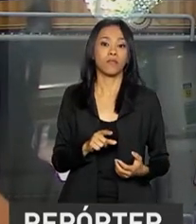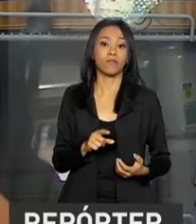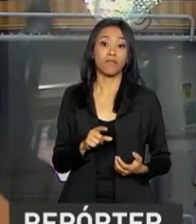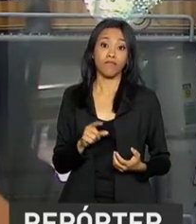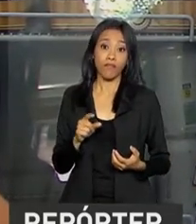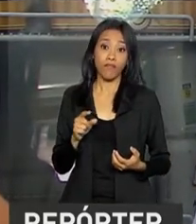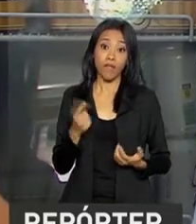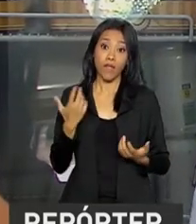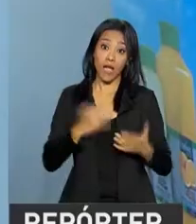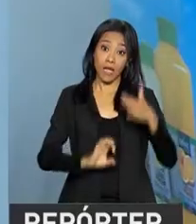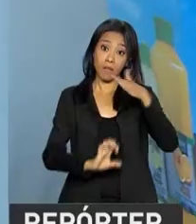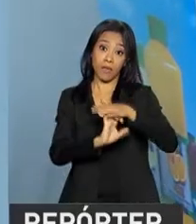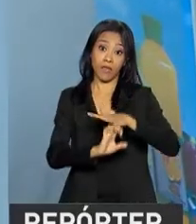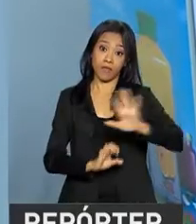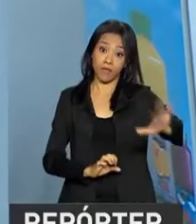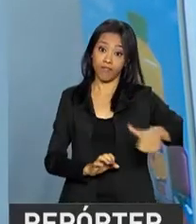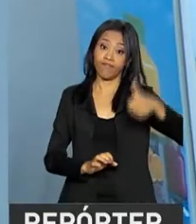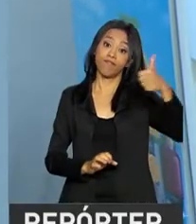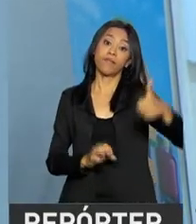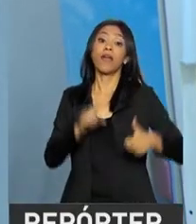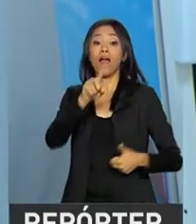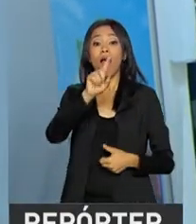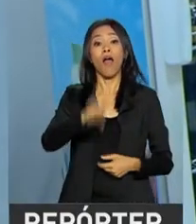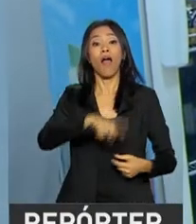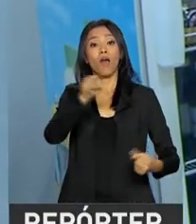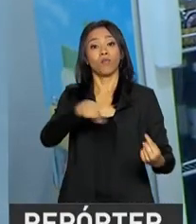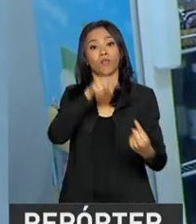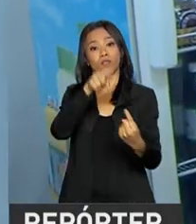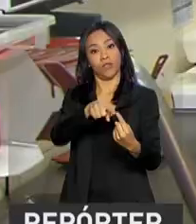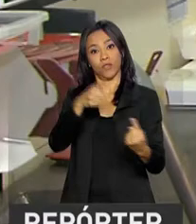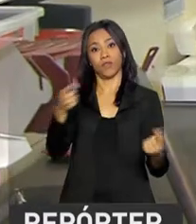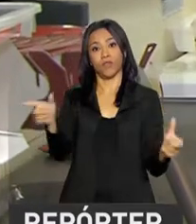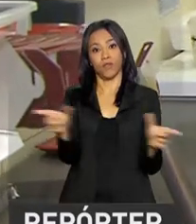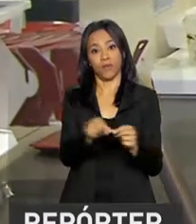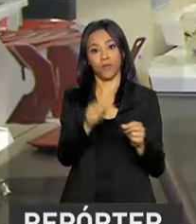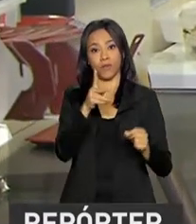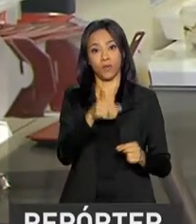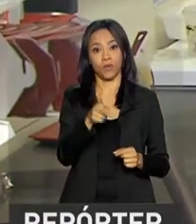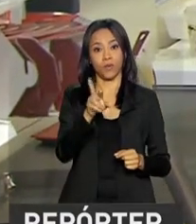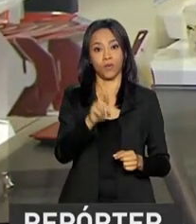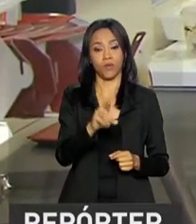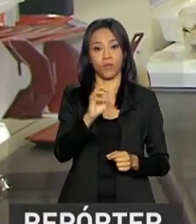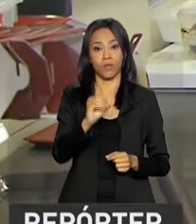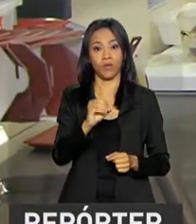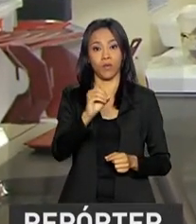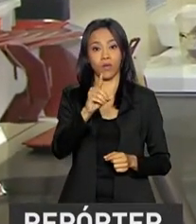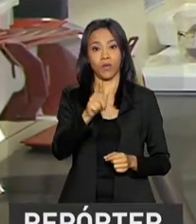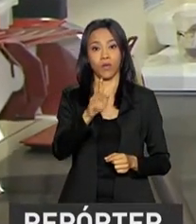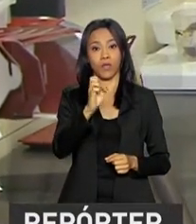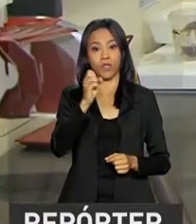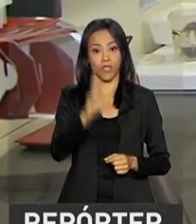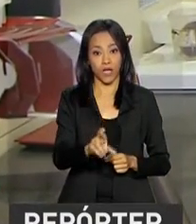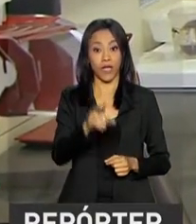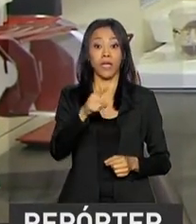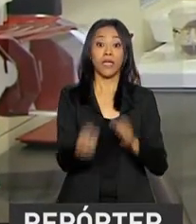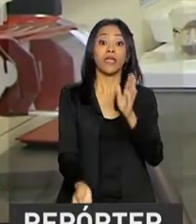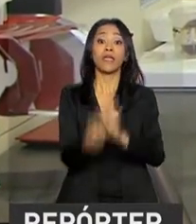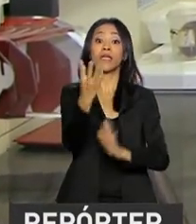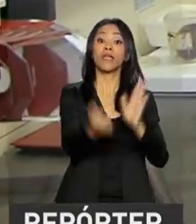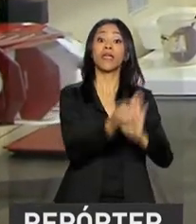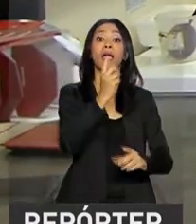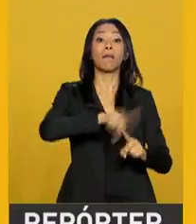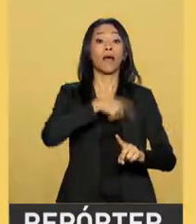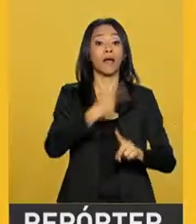empresa e outro para outro patamar e esses são mesmo os objetivos do projeto é ajudar o pequeno empresário a gerar emprego e movimentar a